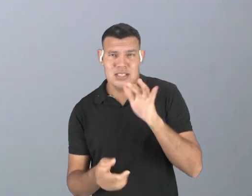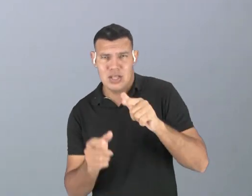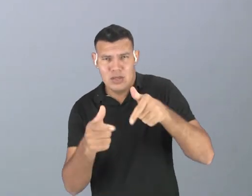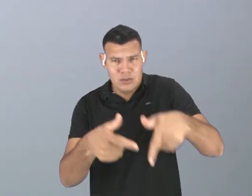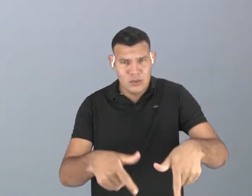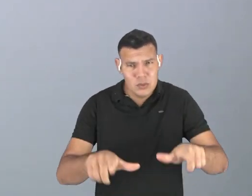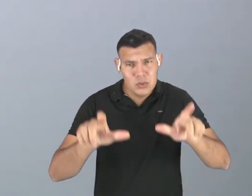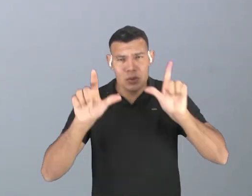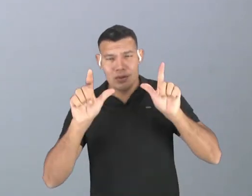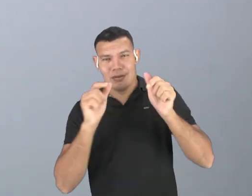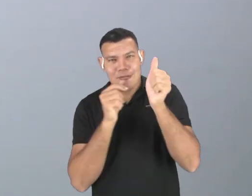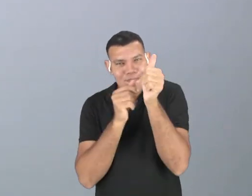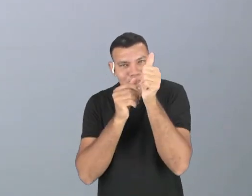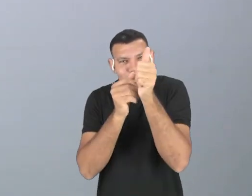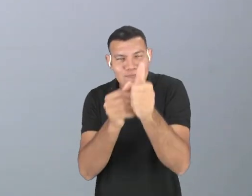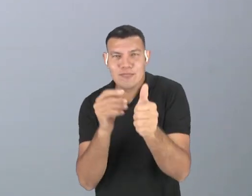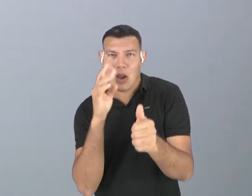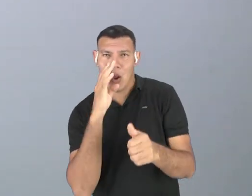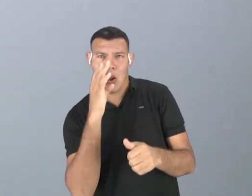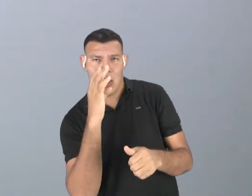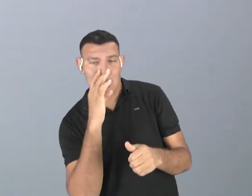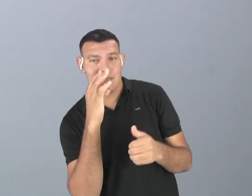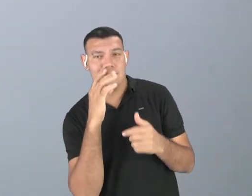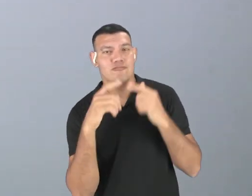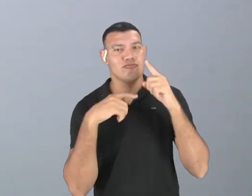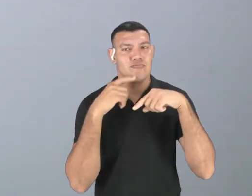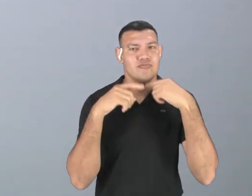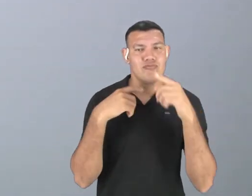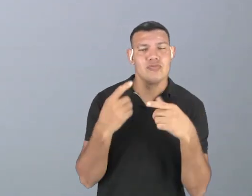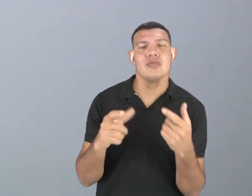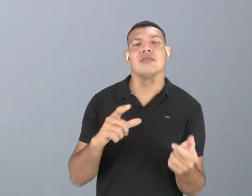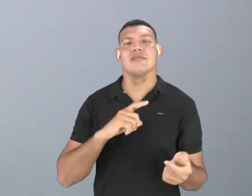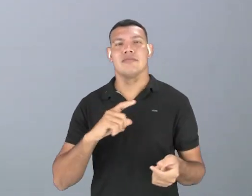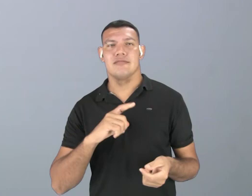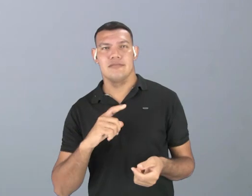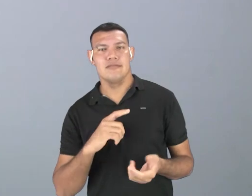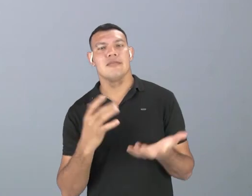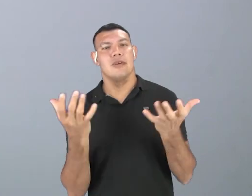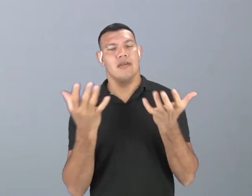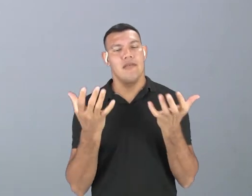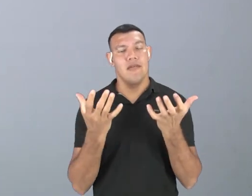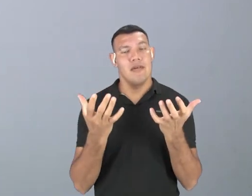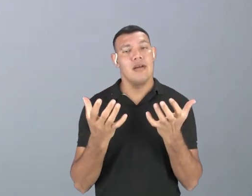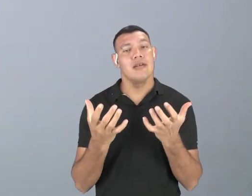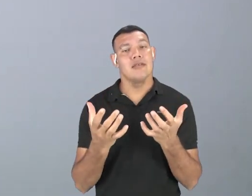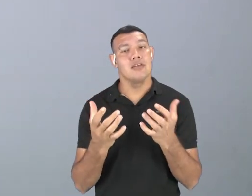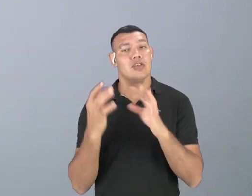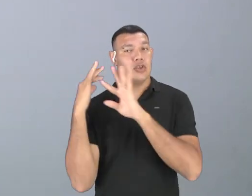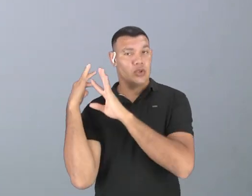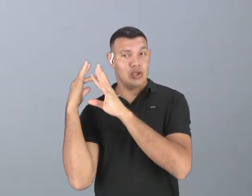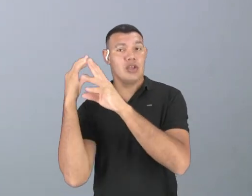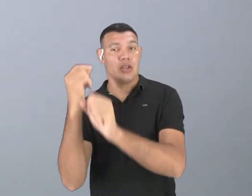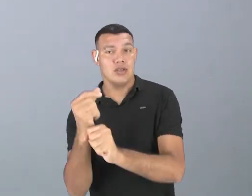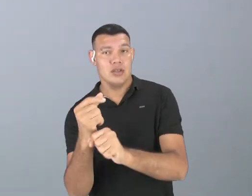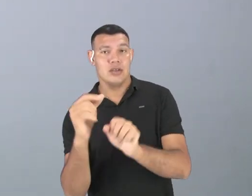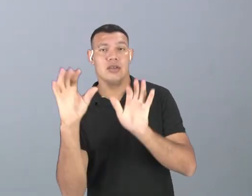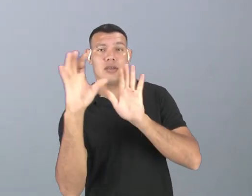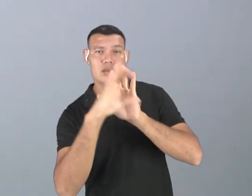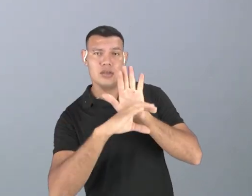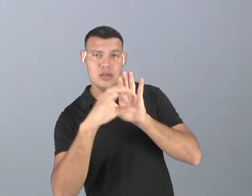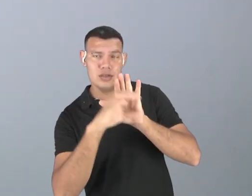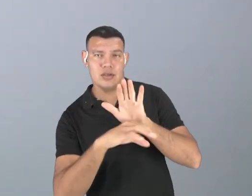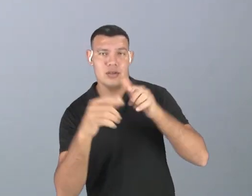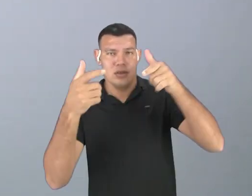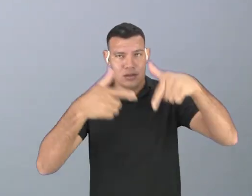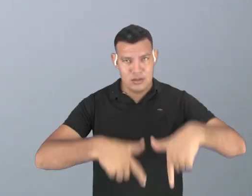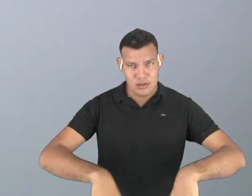essa aula até aqui, você tem alguma dúvida, que você quer assistir novamente essa aula, que você quer revisar novamente esse conteúdo, você pode